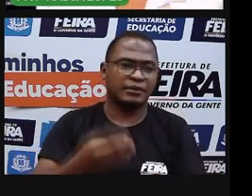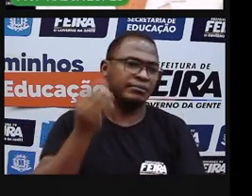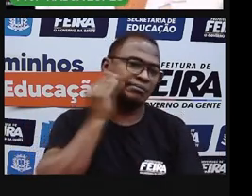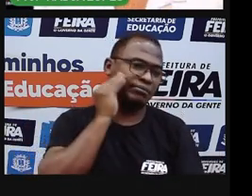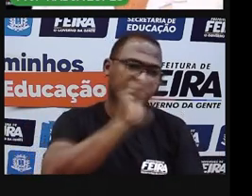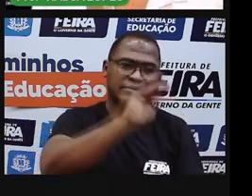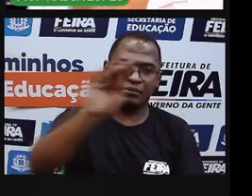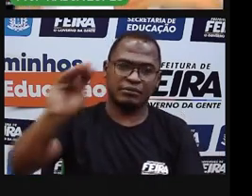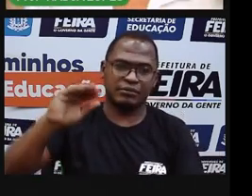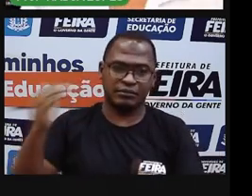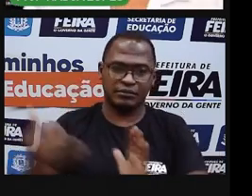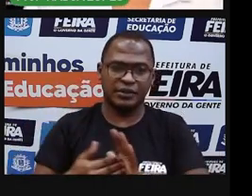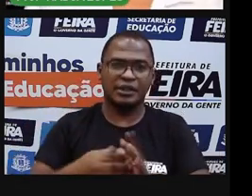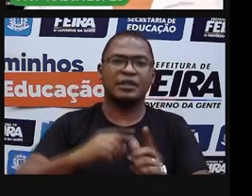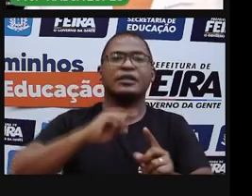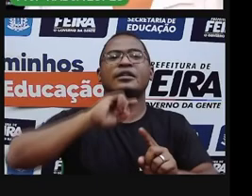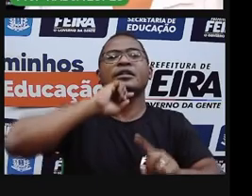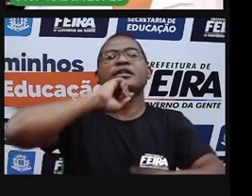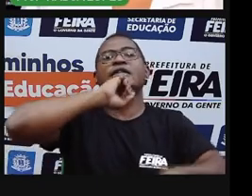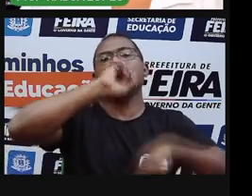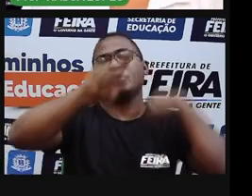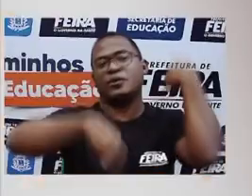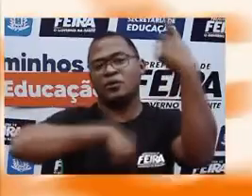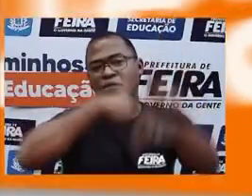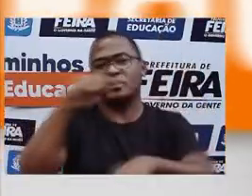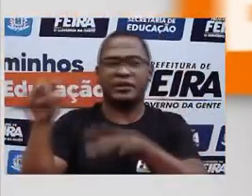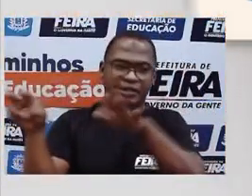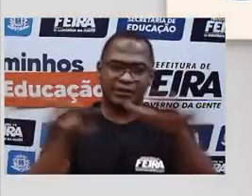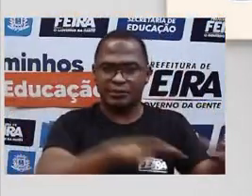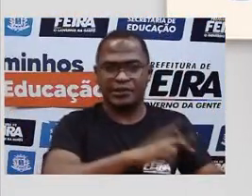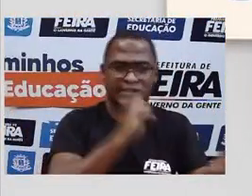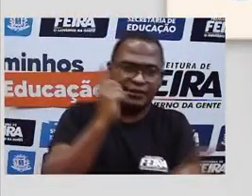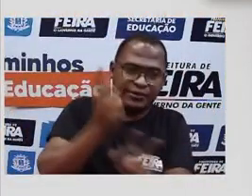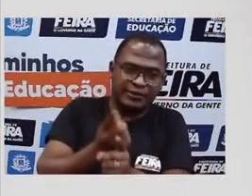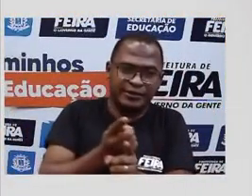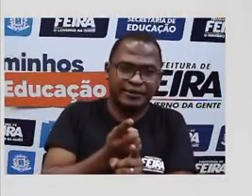beijo para você bom e até a próxima semana 1